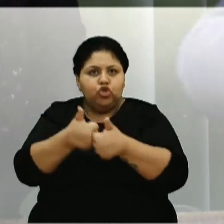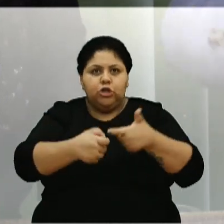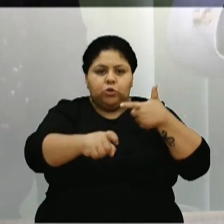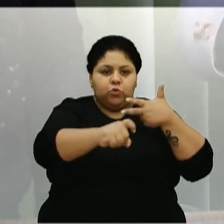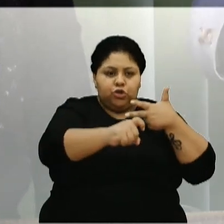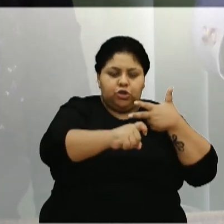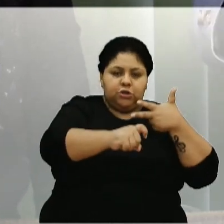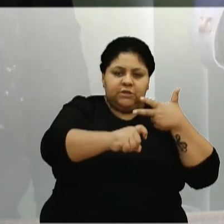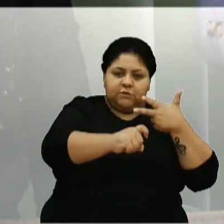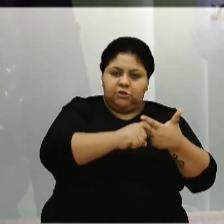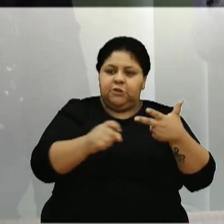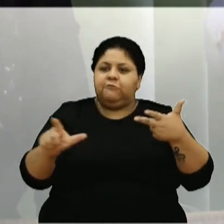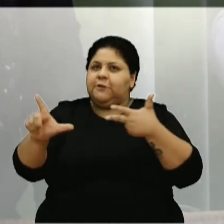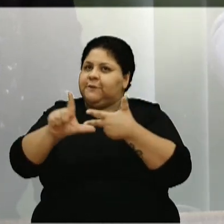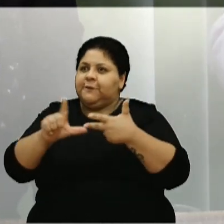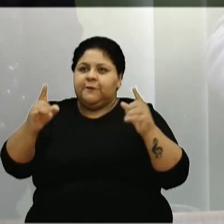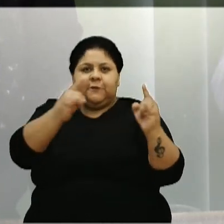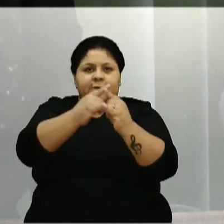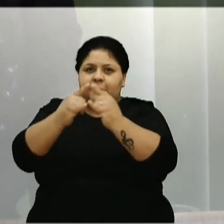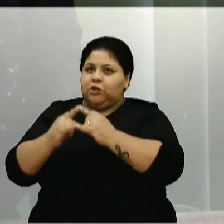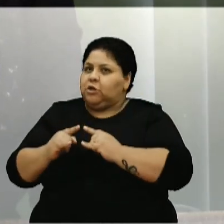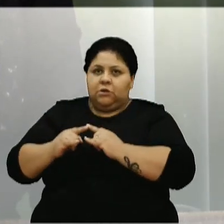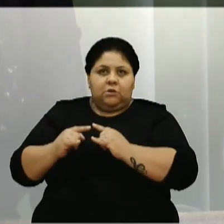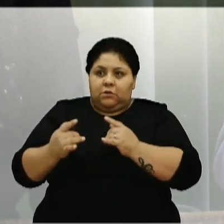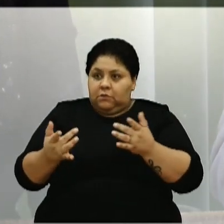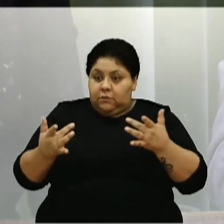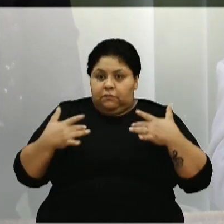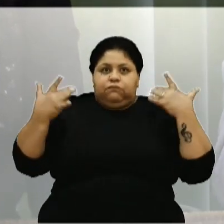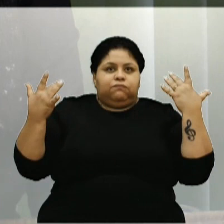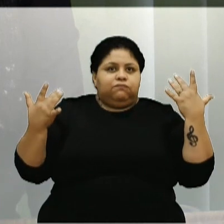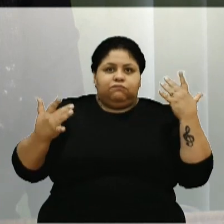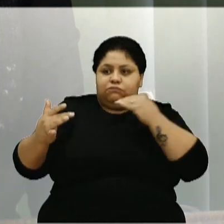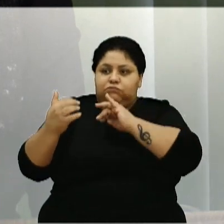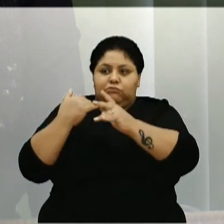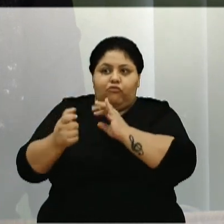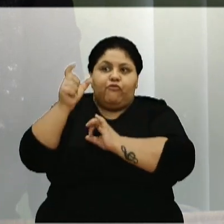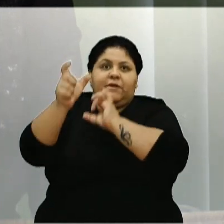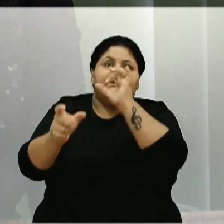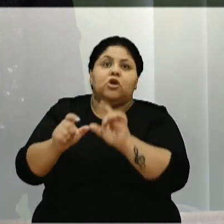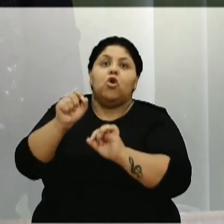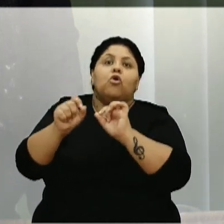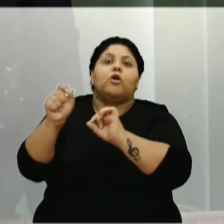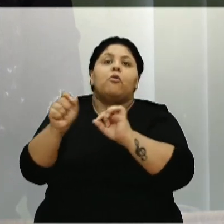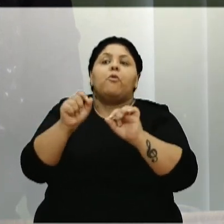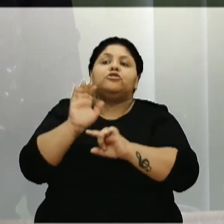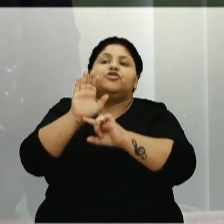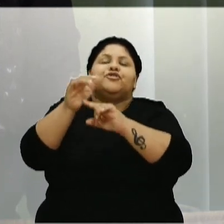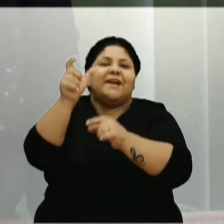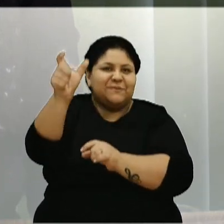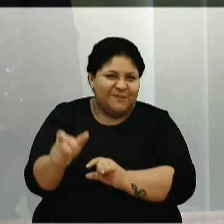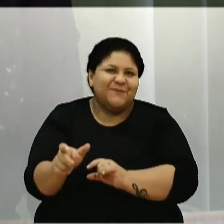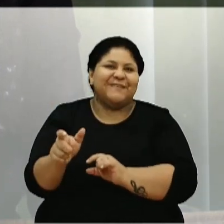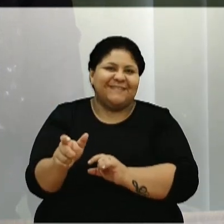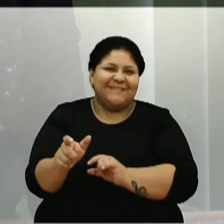mas não teve ninguém. Foi surpreendente o movimento das pessoas. O que eu posso ajudar, o que eu posso fazer, foi